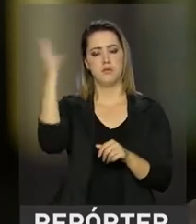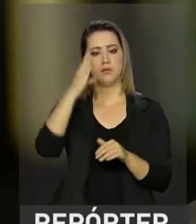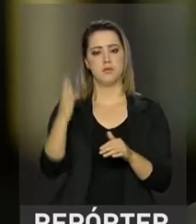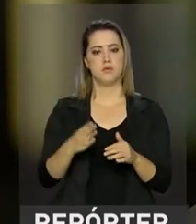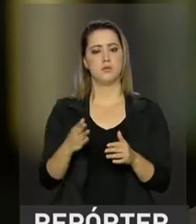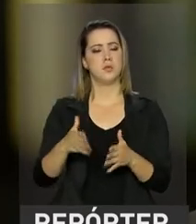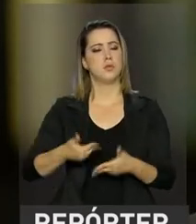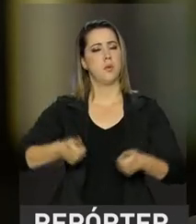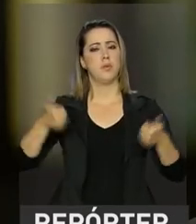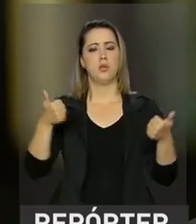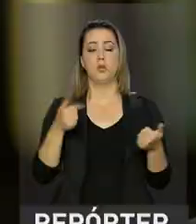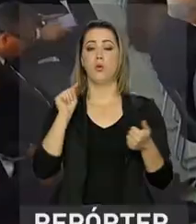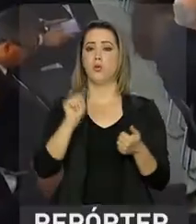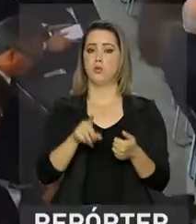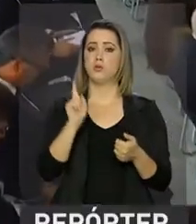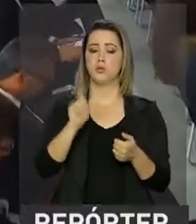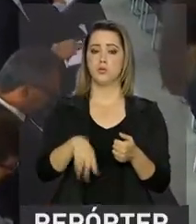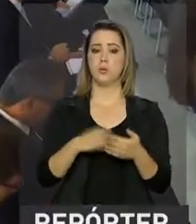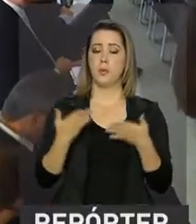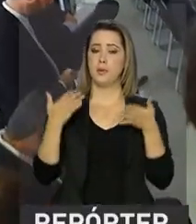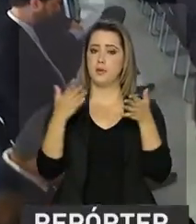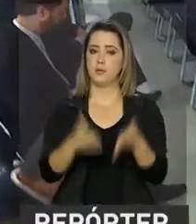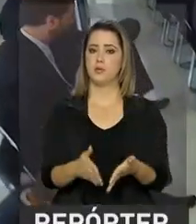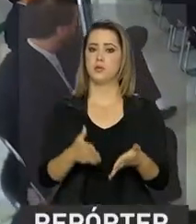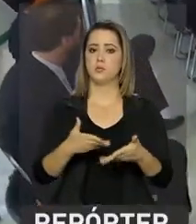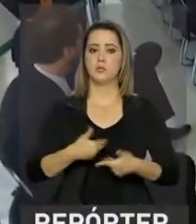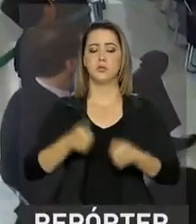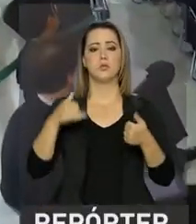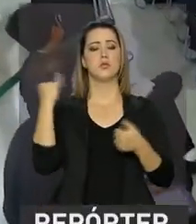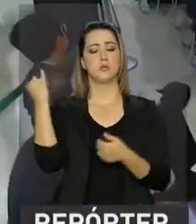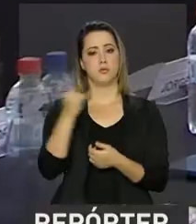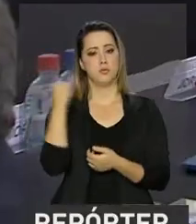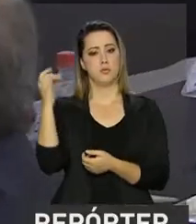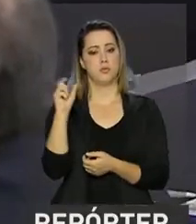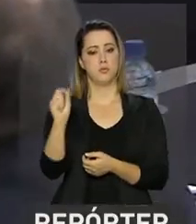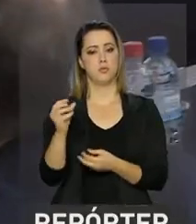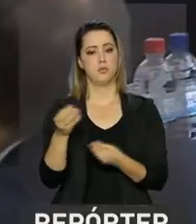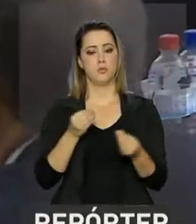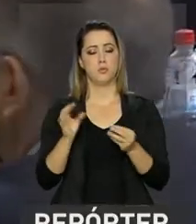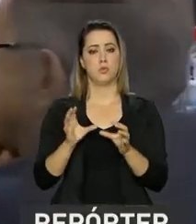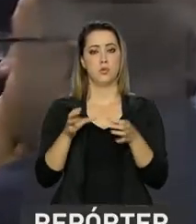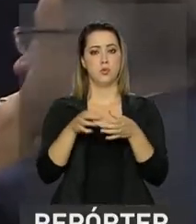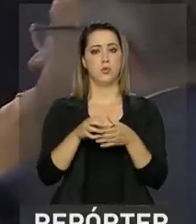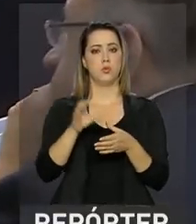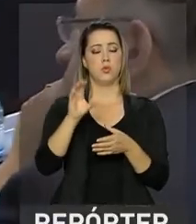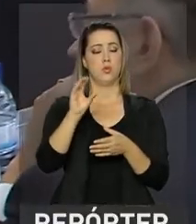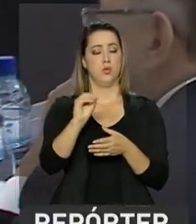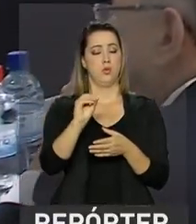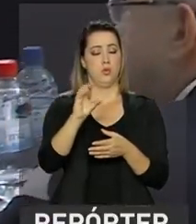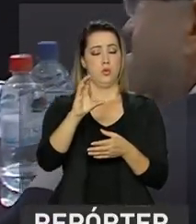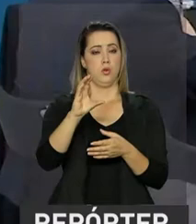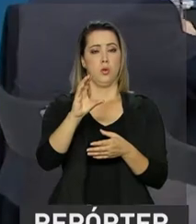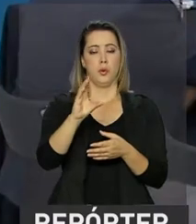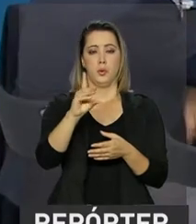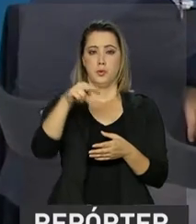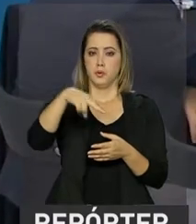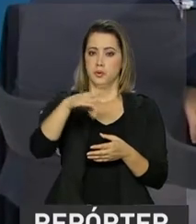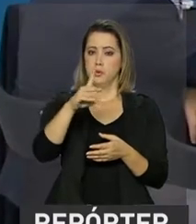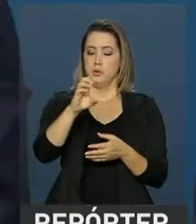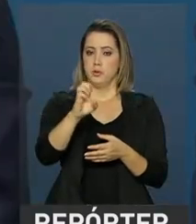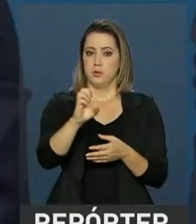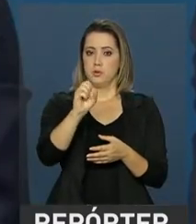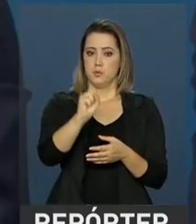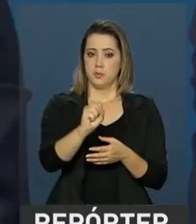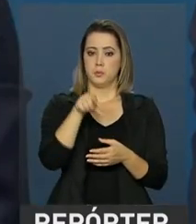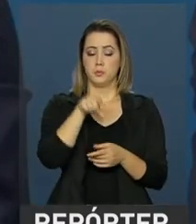mais leve e isto é uma participação muito expressiva do conselho nacional de desenvolvimento econômico e social